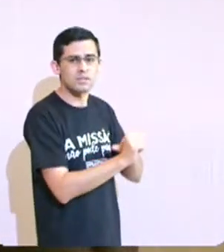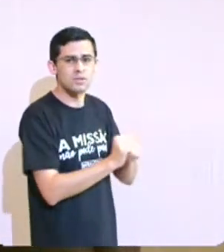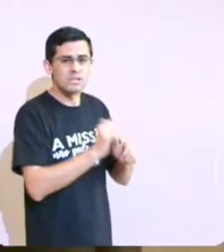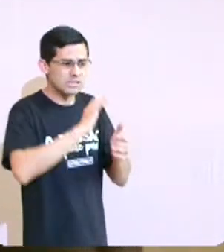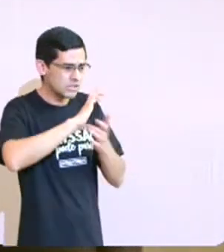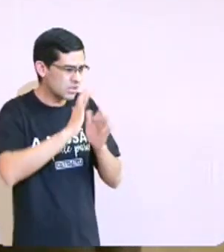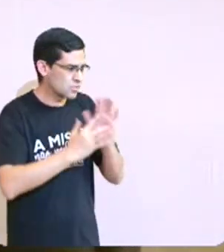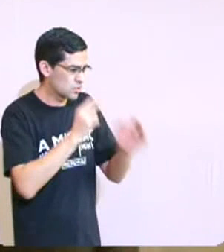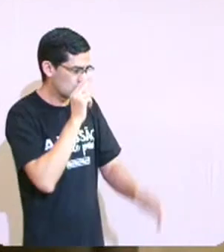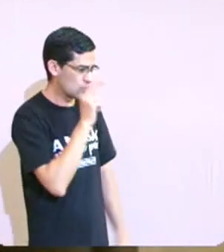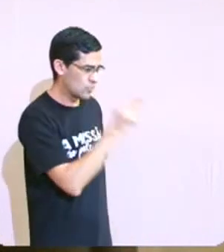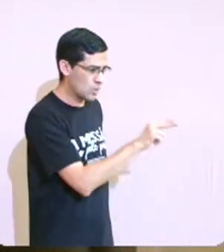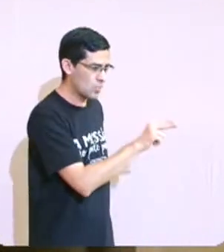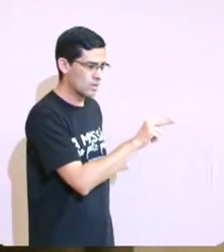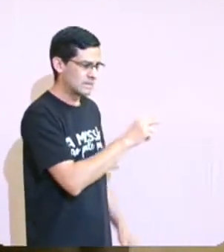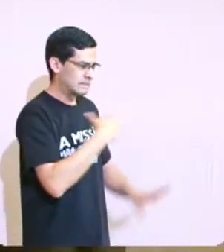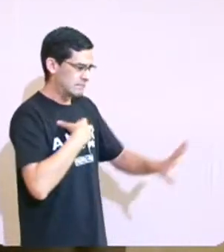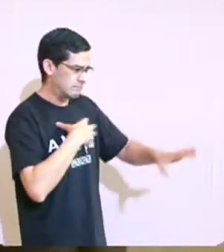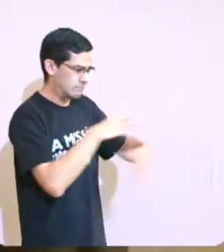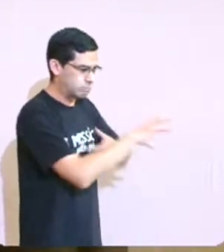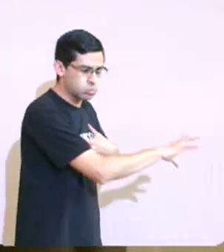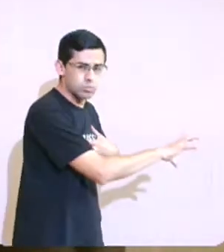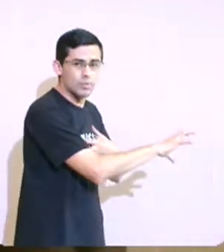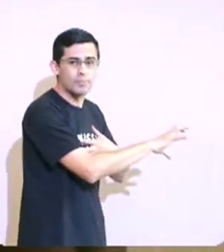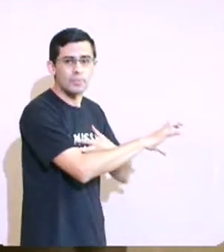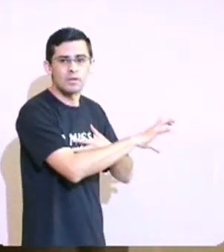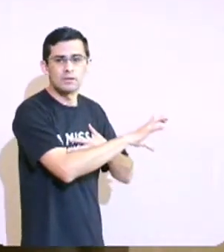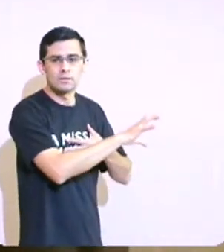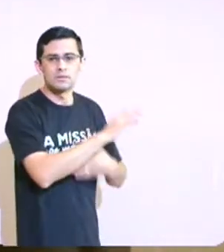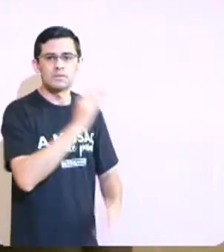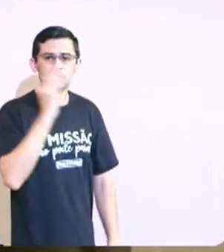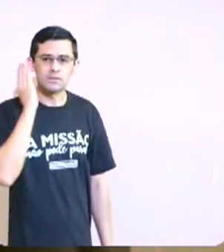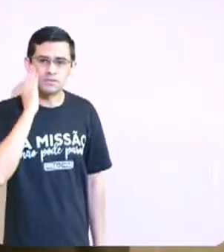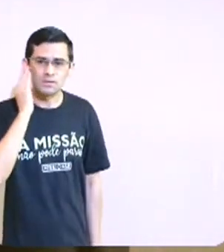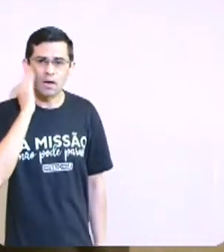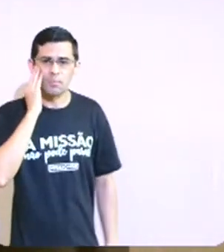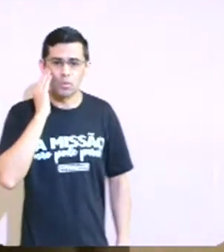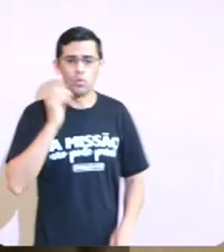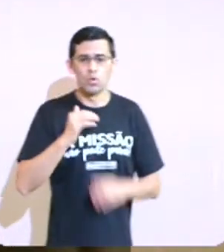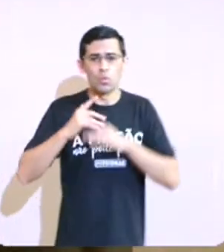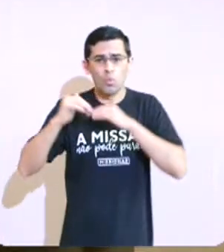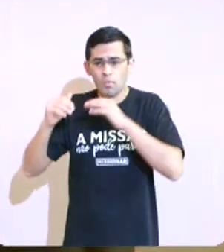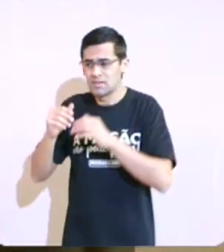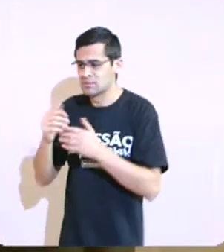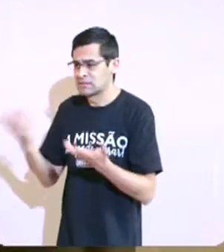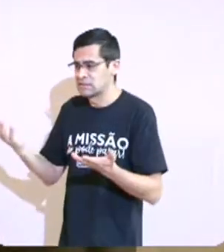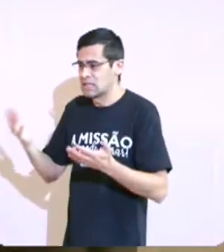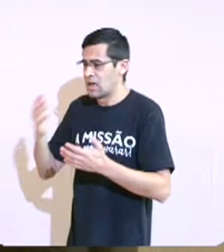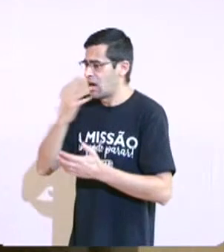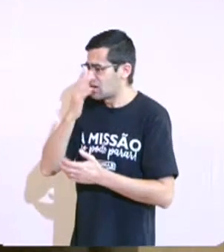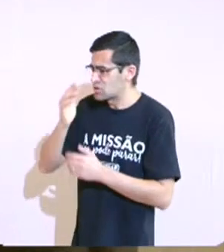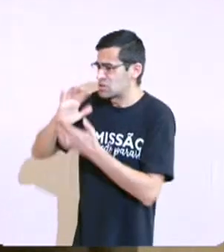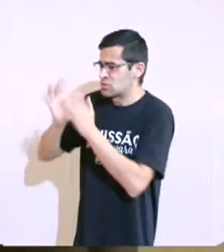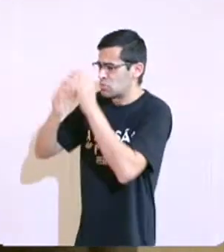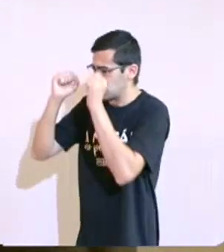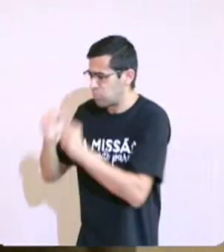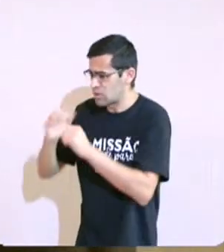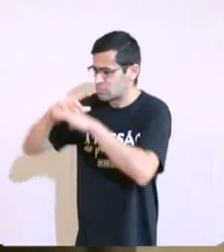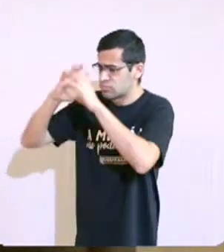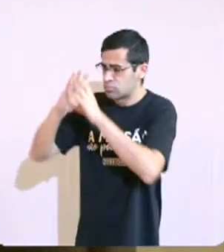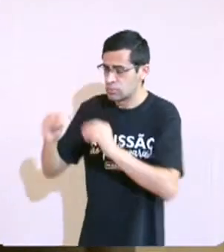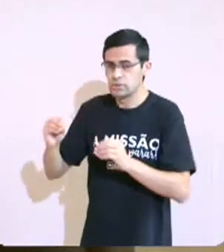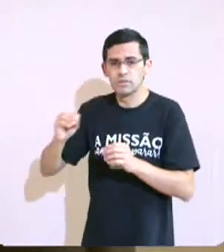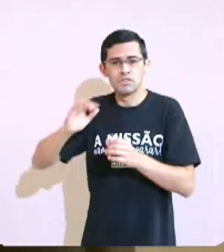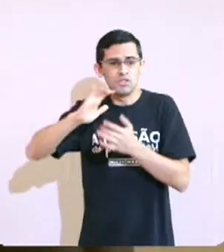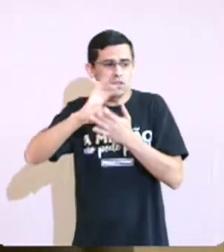dele, eu preciso pertencer de novo. Quem sabe esse filho de Davi faz algo na minha vida. Jesus viu a sua